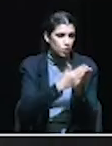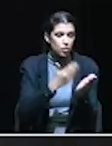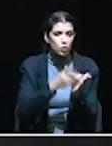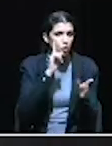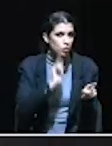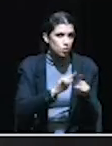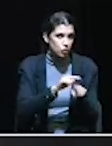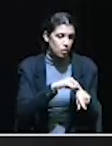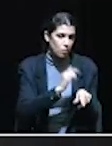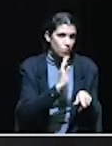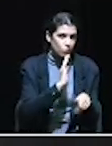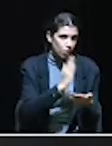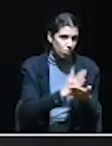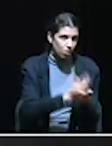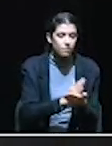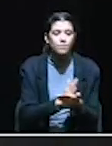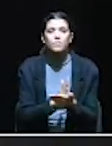E senhor deputado. vou concluir.